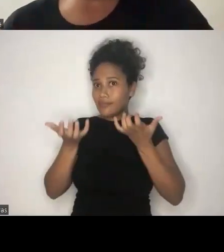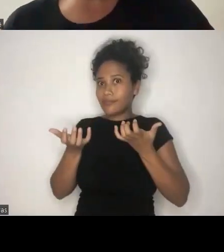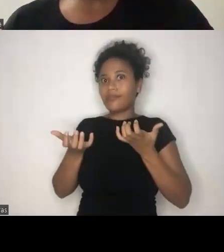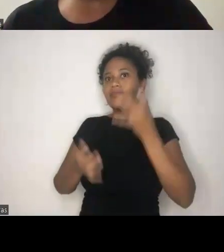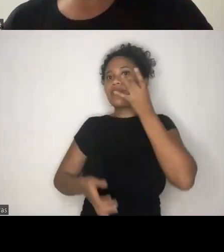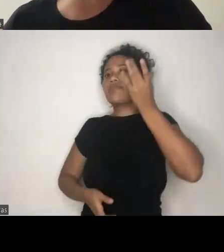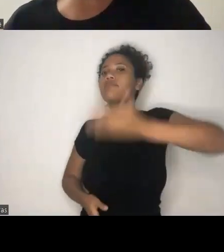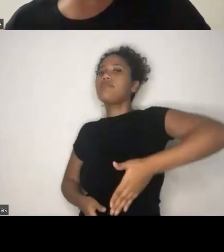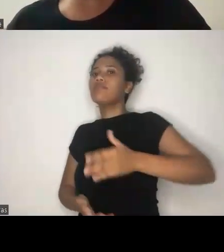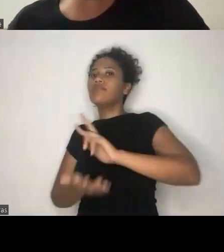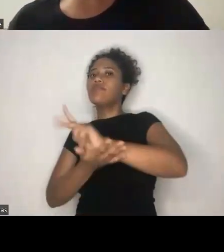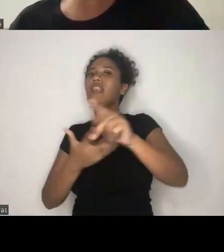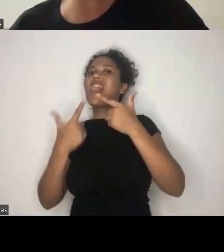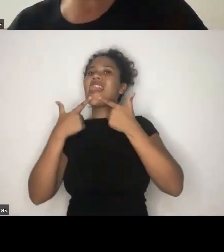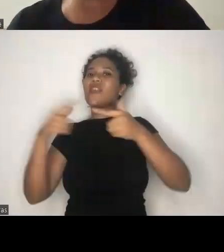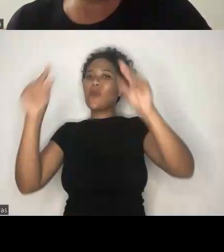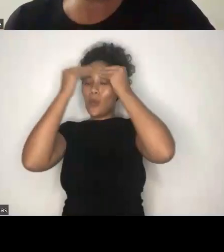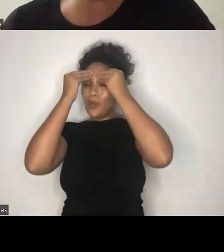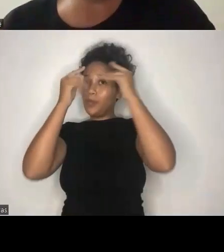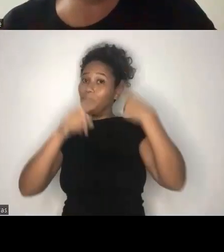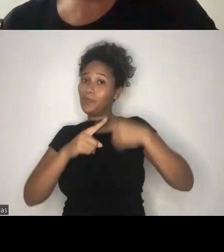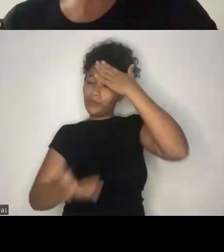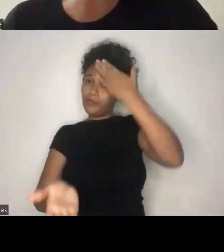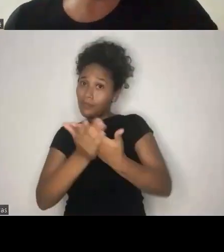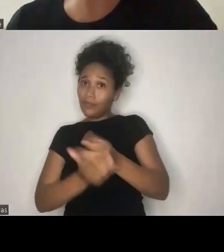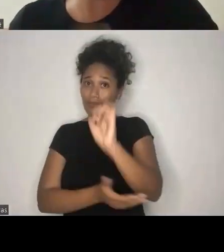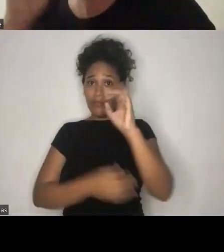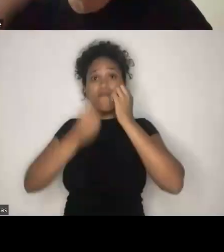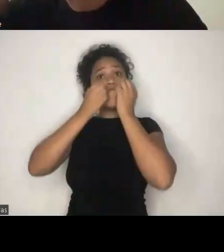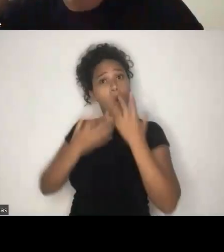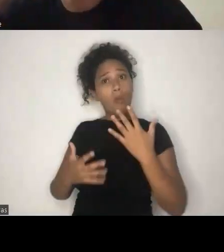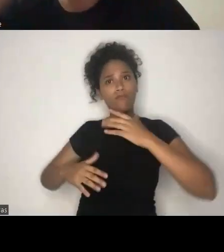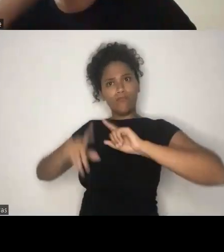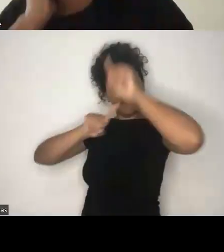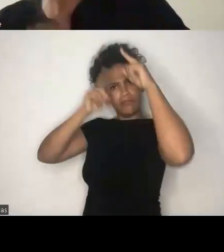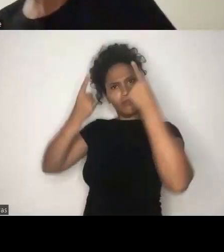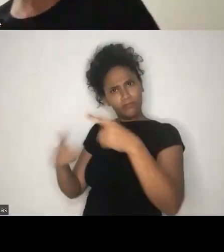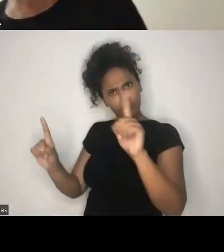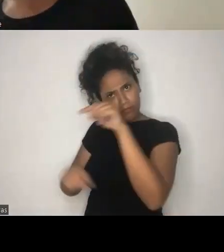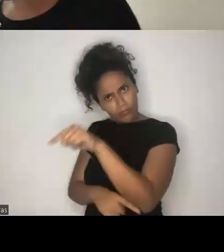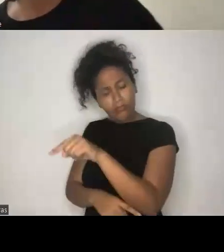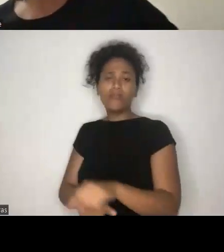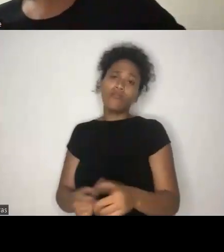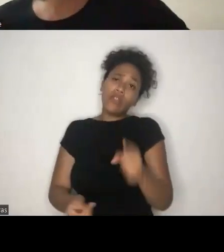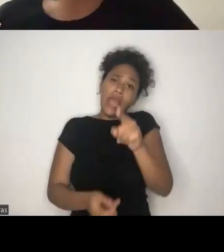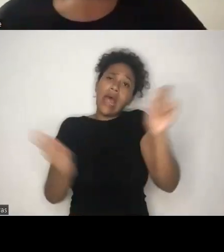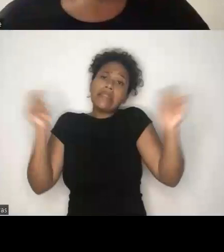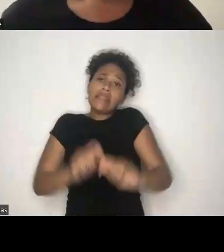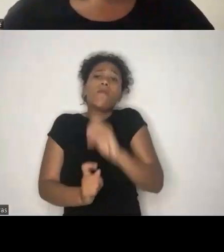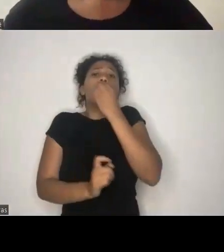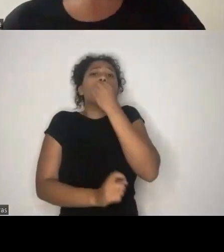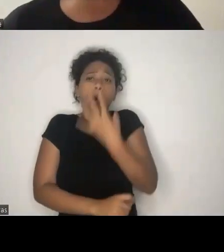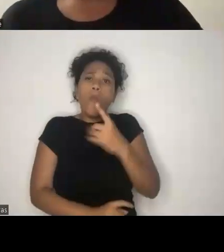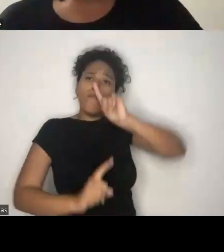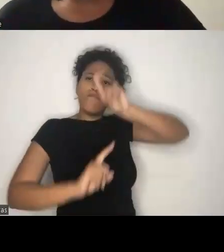em várias linguagens porque eu acredito que se a gente é um bom criador na música é você pode ser um bom